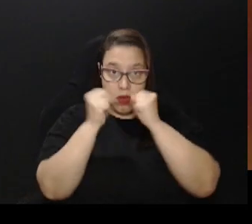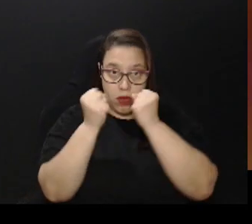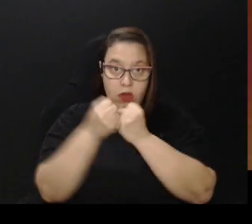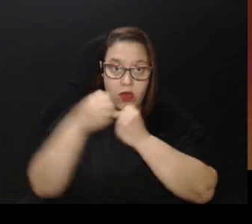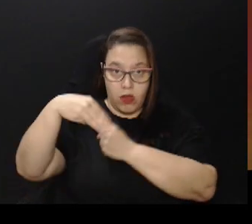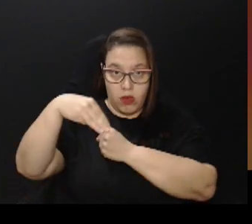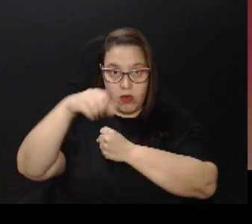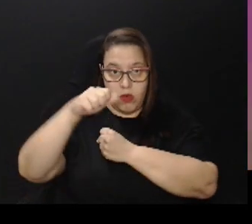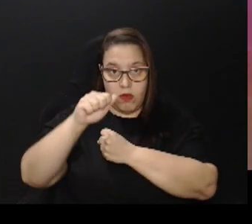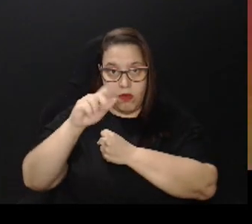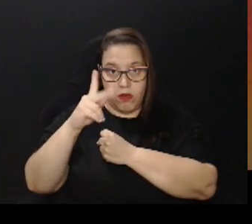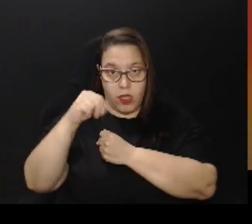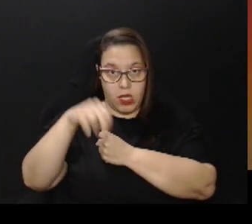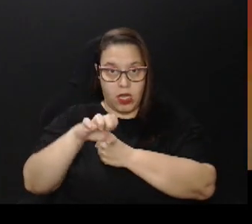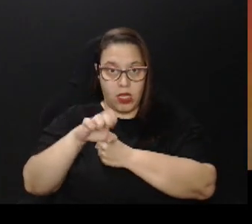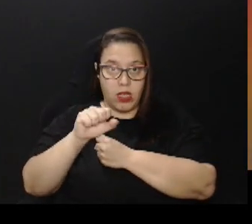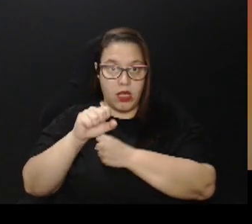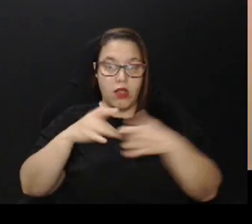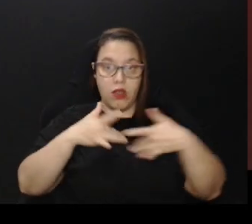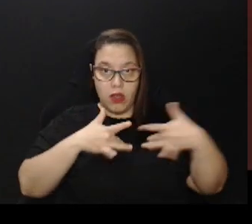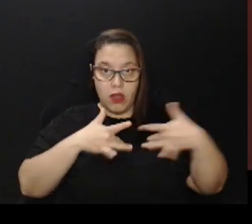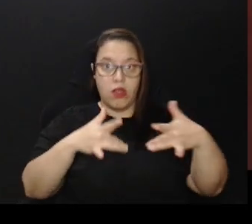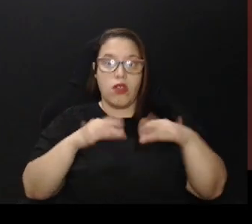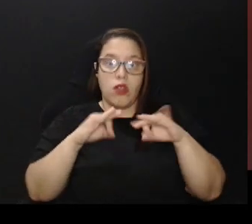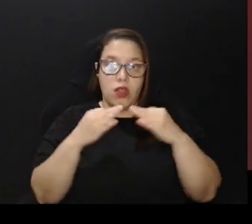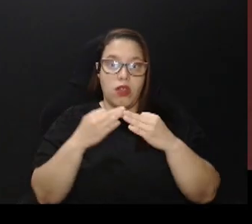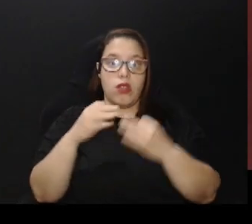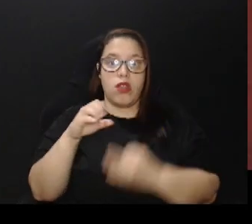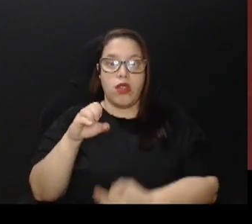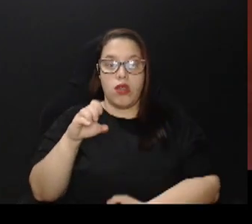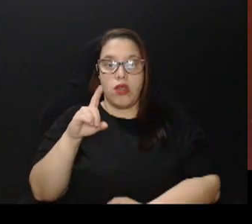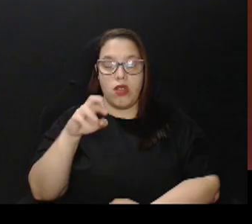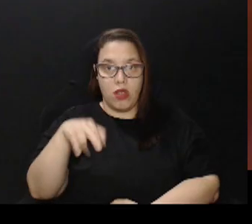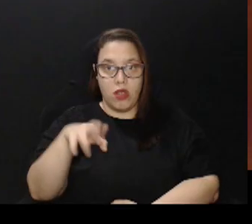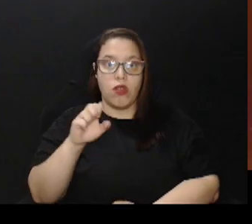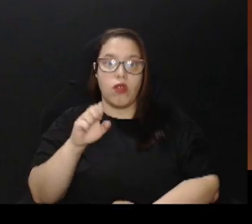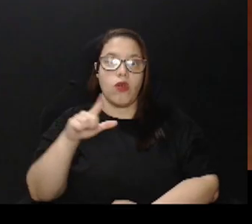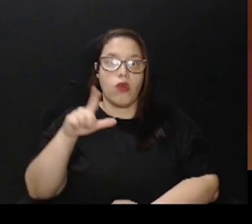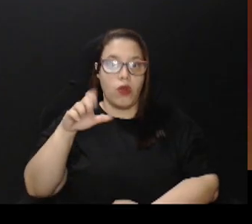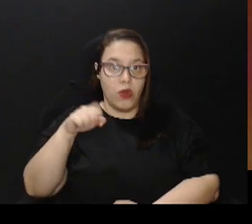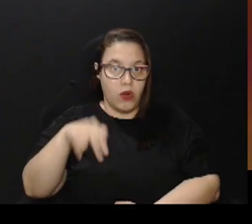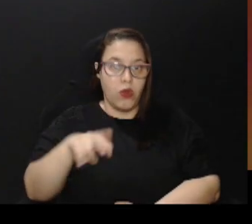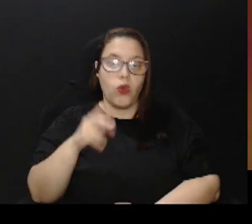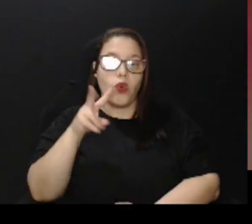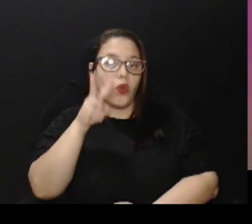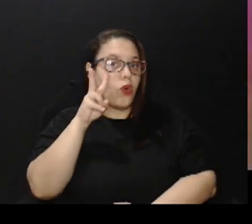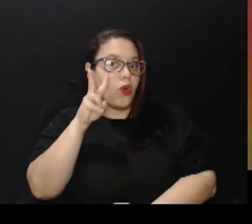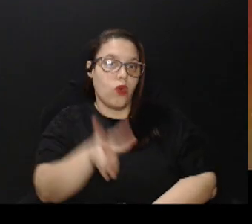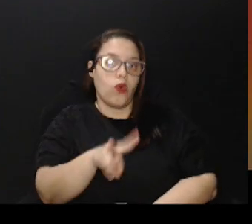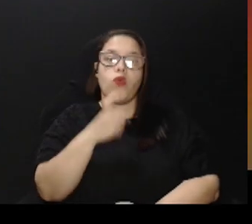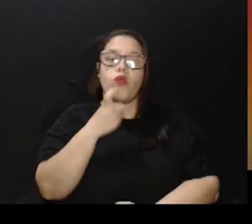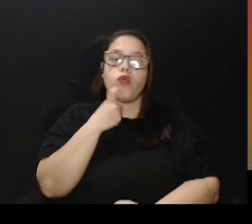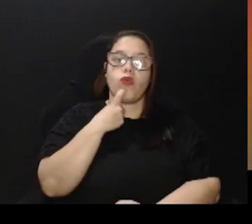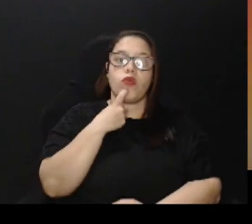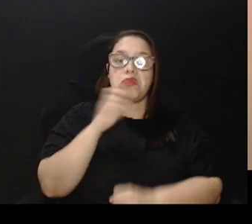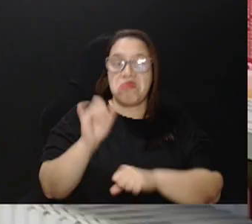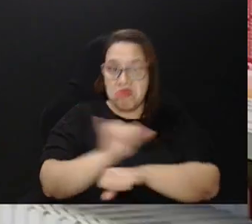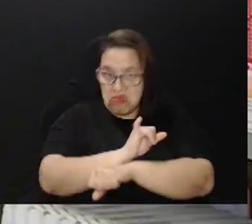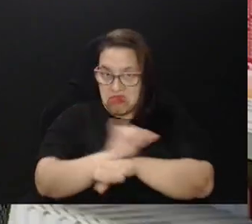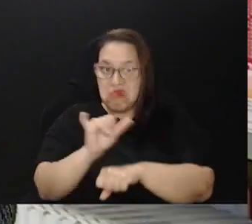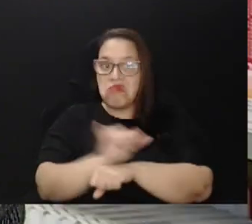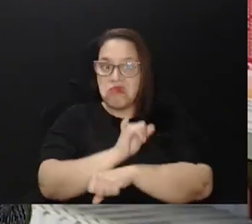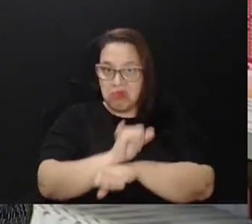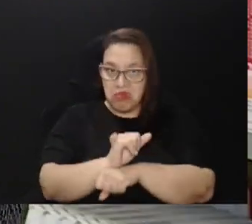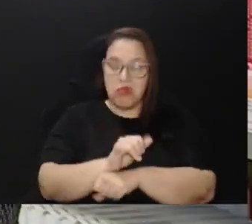totalmente doado pela família do Eduardo Lane. Os missionários sempre viram Campinas como uma cidade estratégica, né? Era Rio de Janeiro,